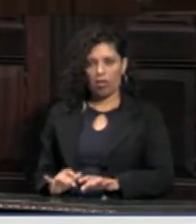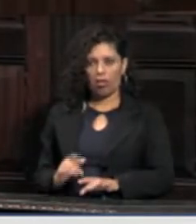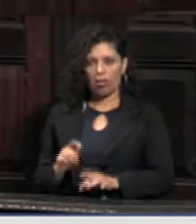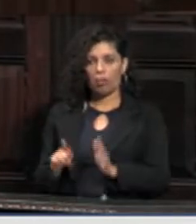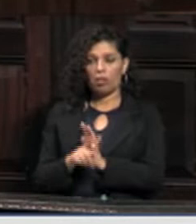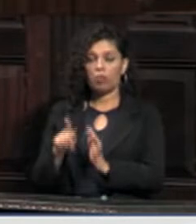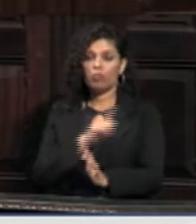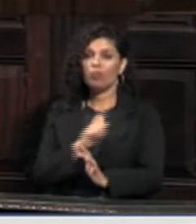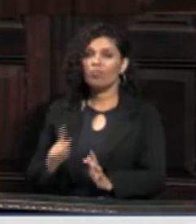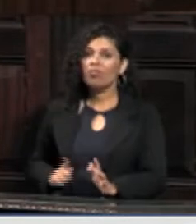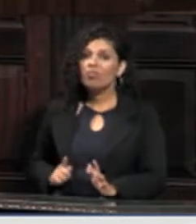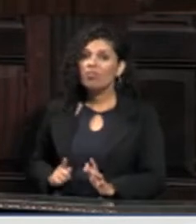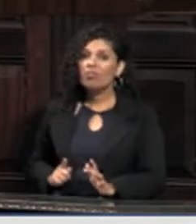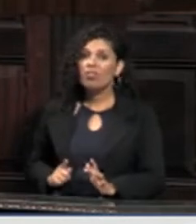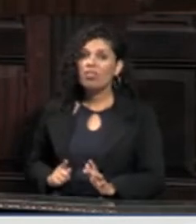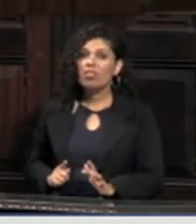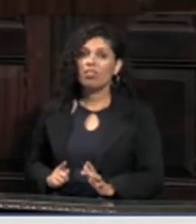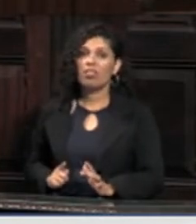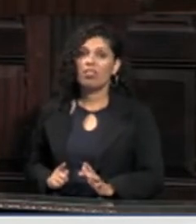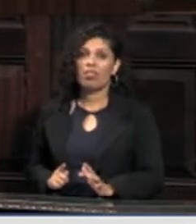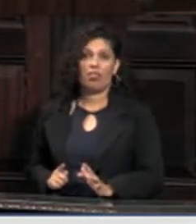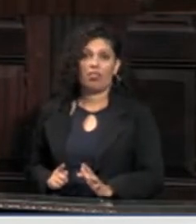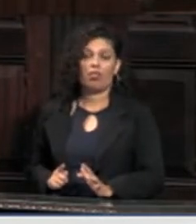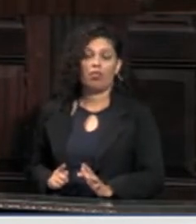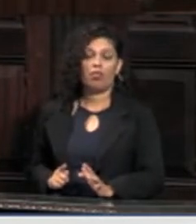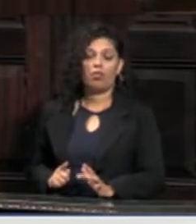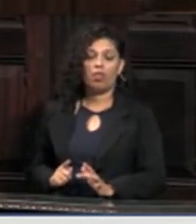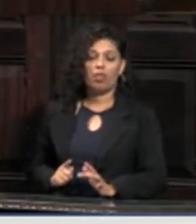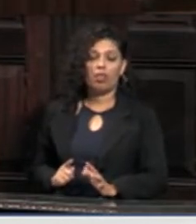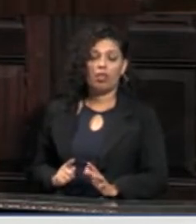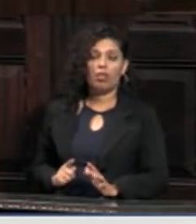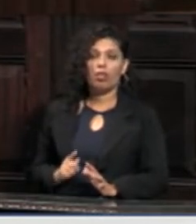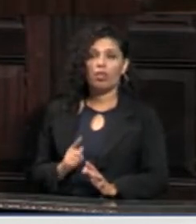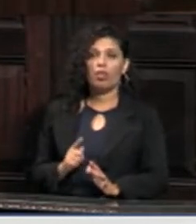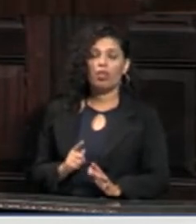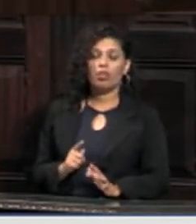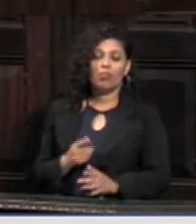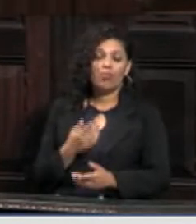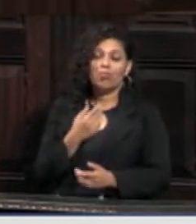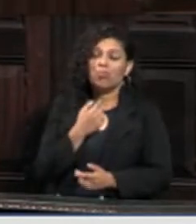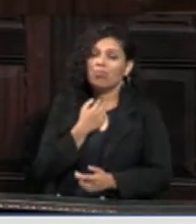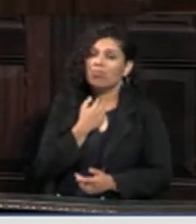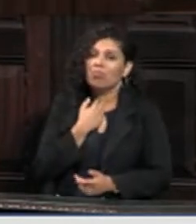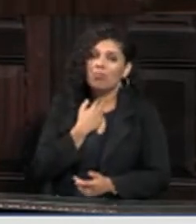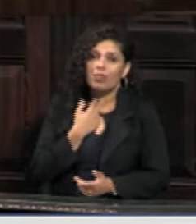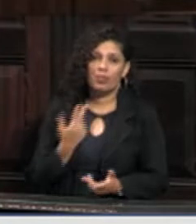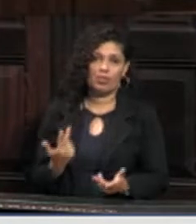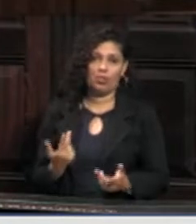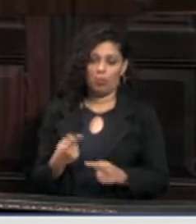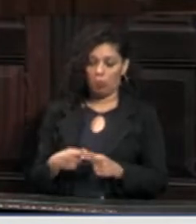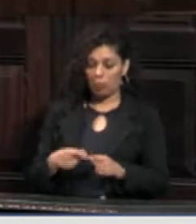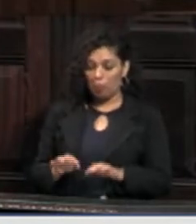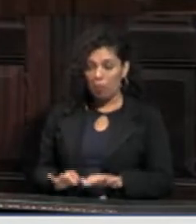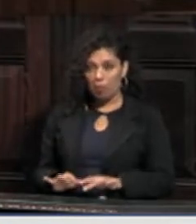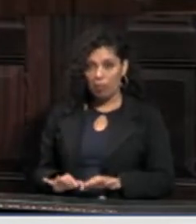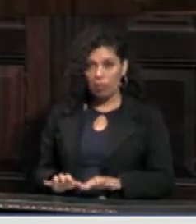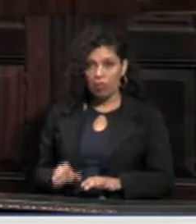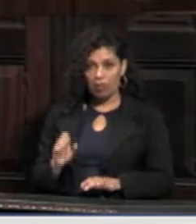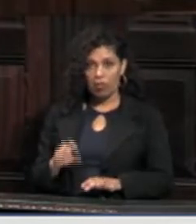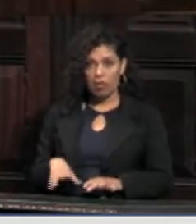saúde o atender ou não atender. O CISREG é um sistema